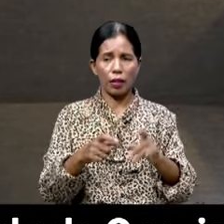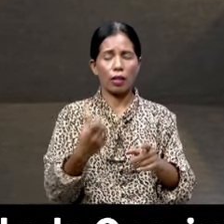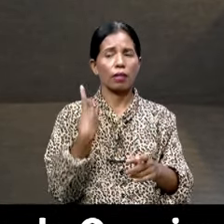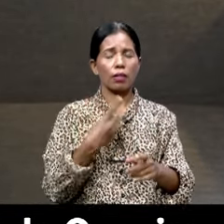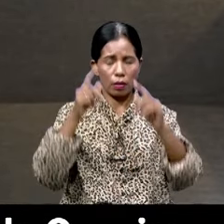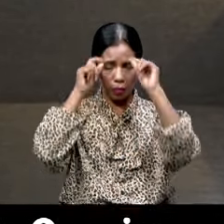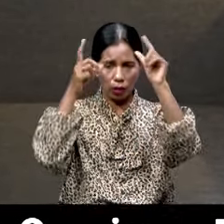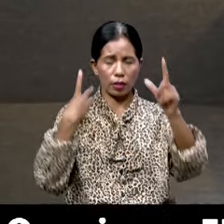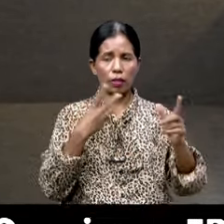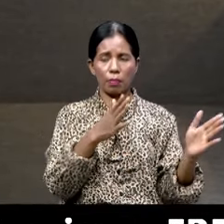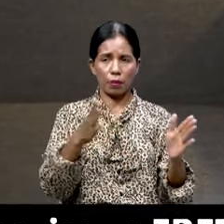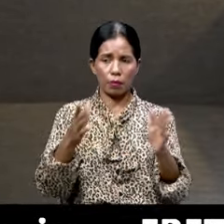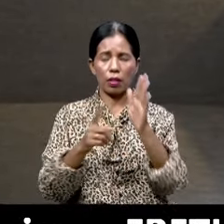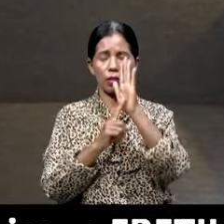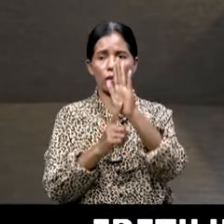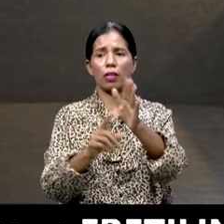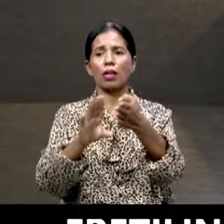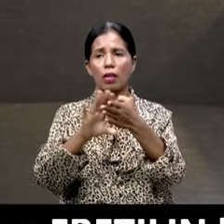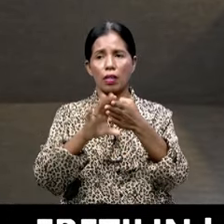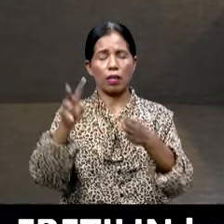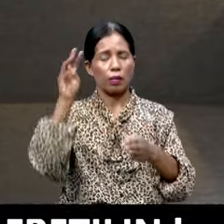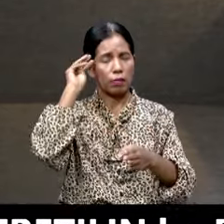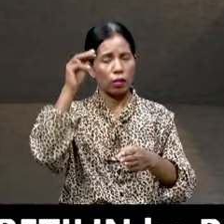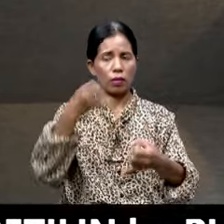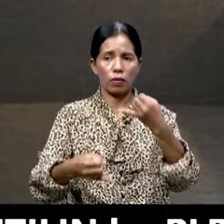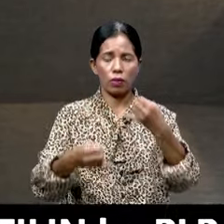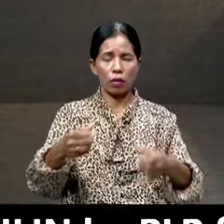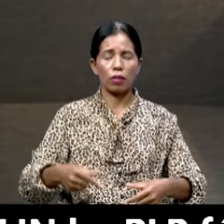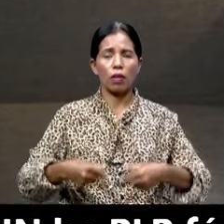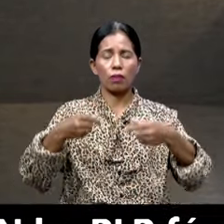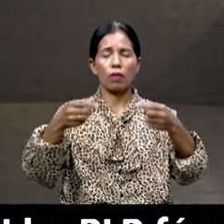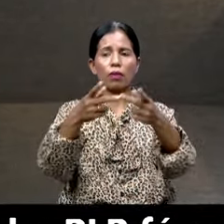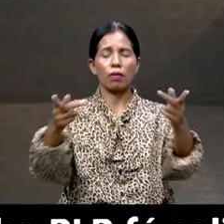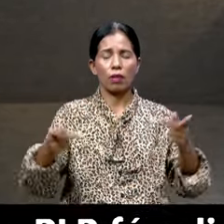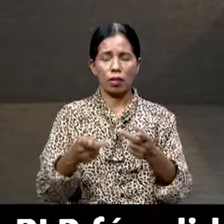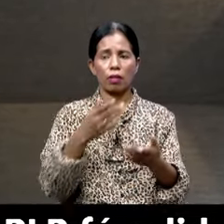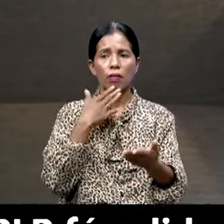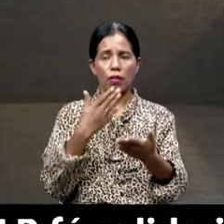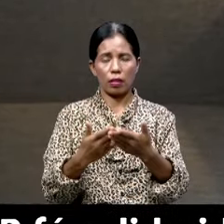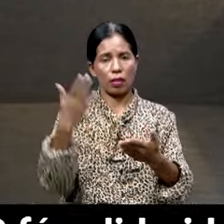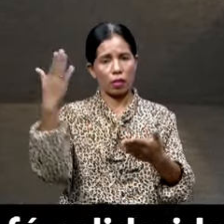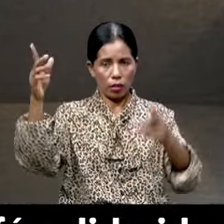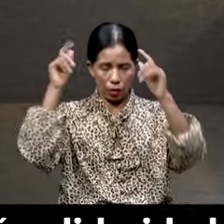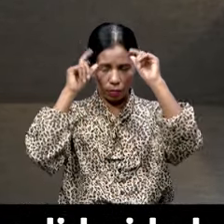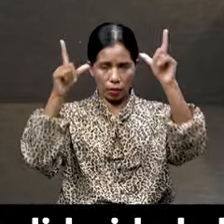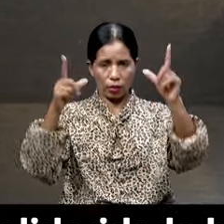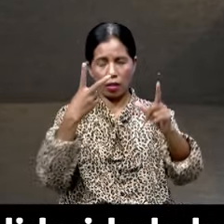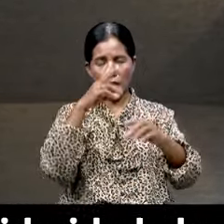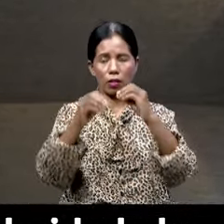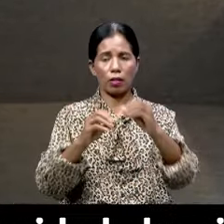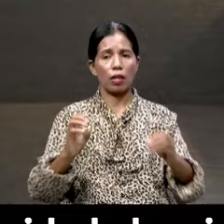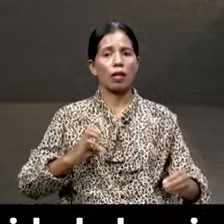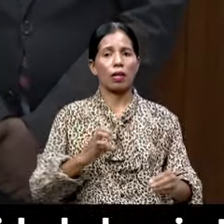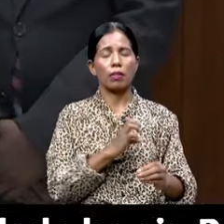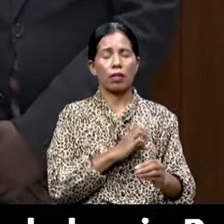estamos preparando a tona pedidos para Ministério da Justiça, a Tufo, Fati, Nebeca próprio e a Timor-Leste, a operação embaixada angolaniana